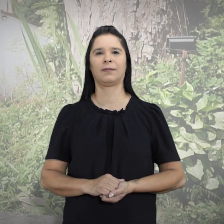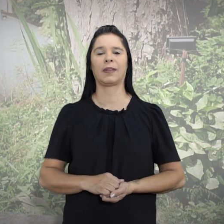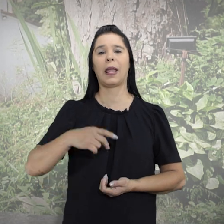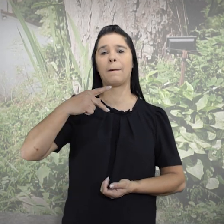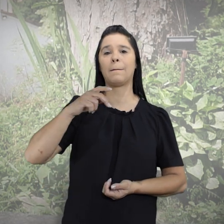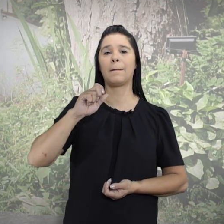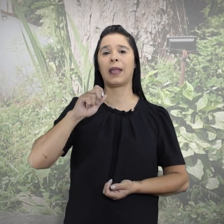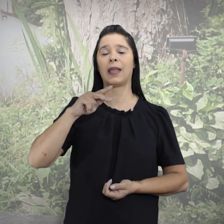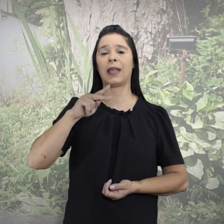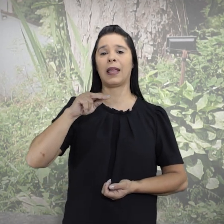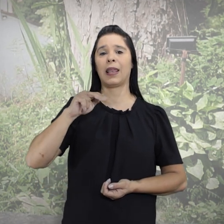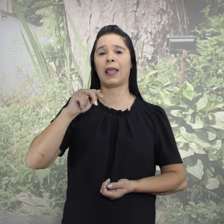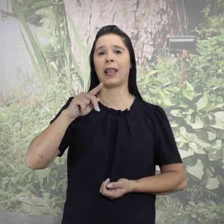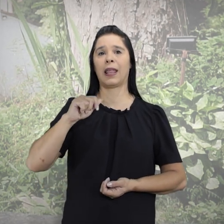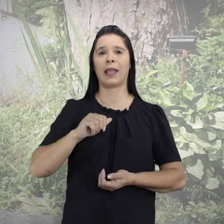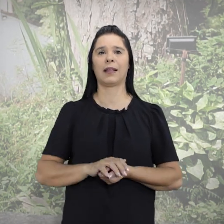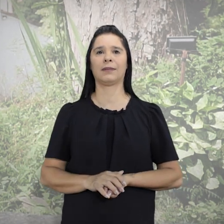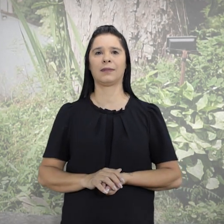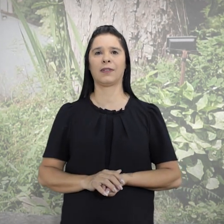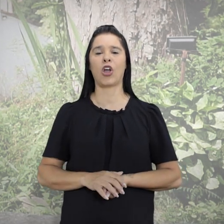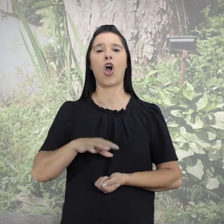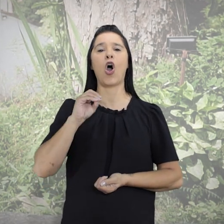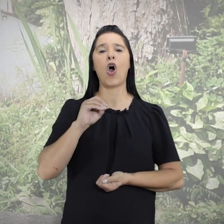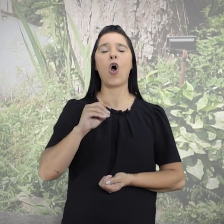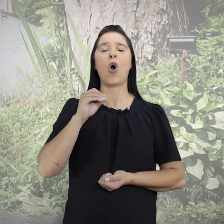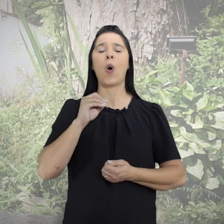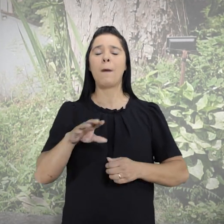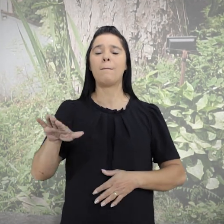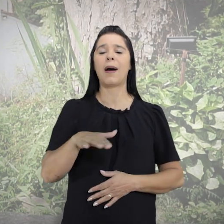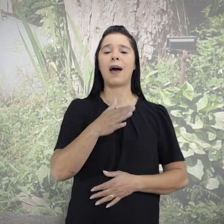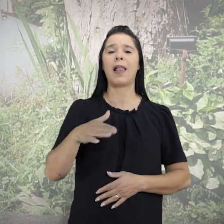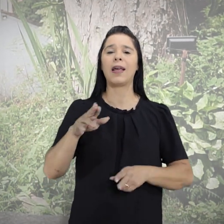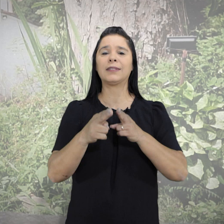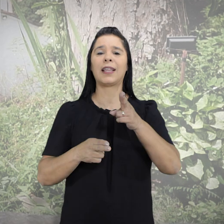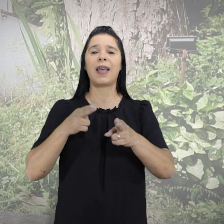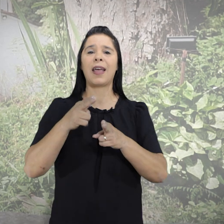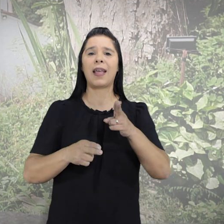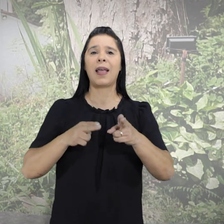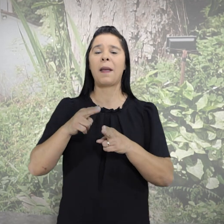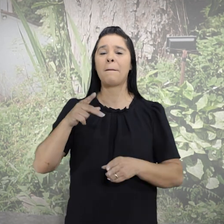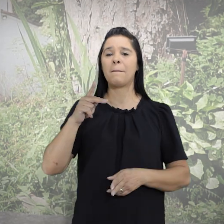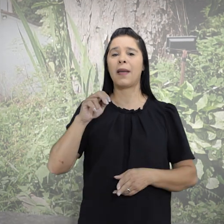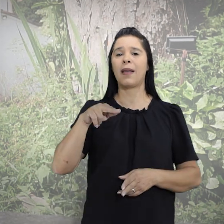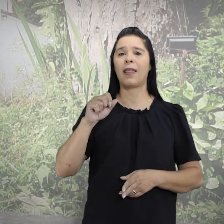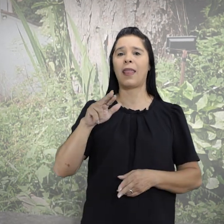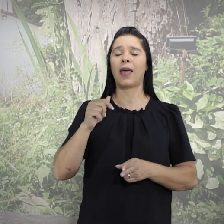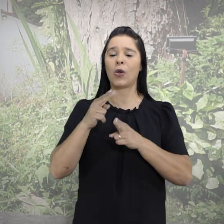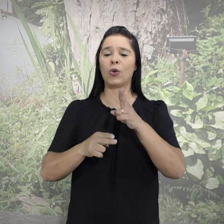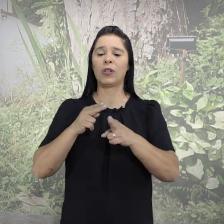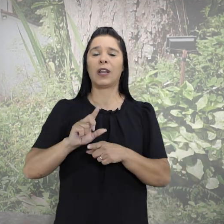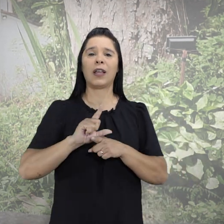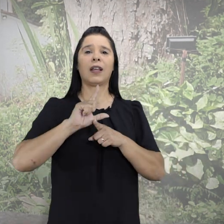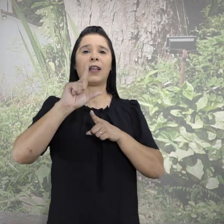Penenê, penenê, penenê, vamos nós no balanço do trem. Penenê, penenê, penenê, o trem já